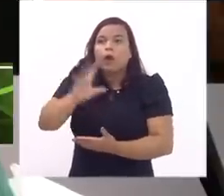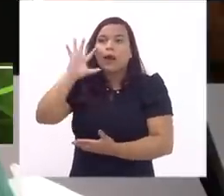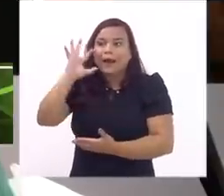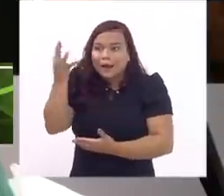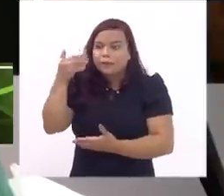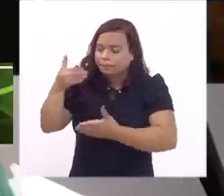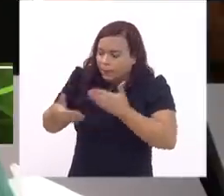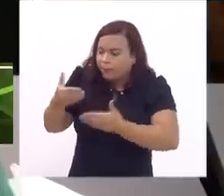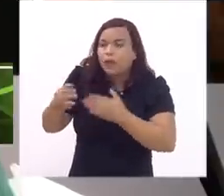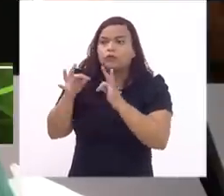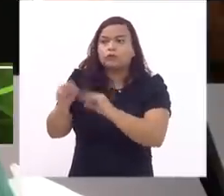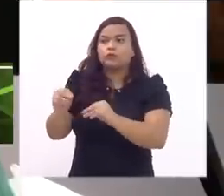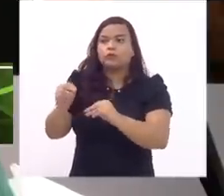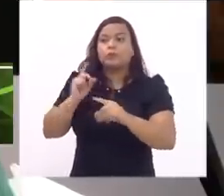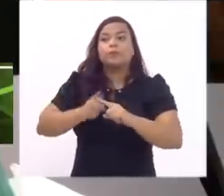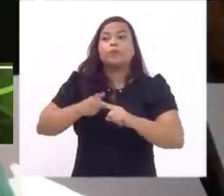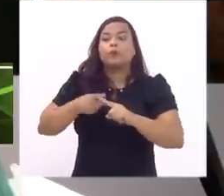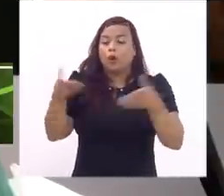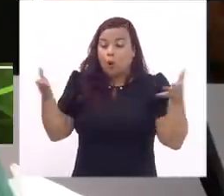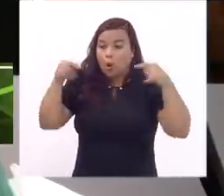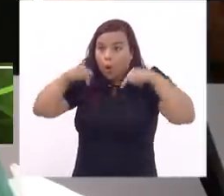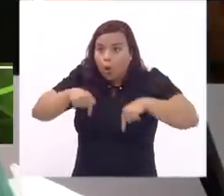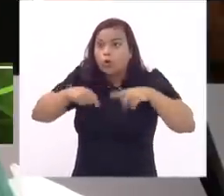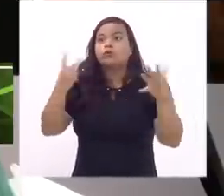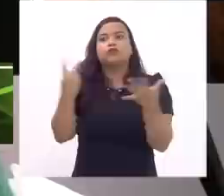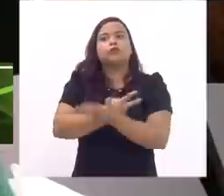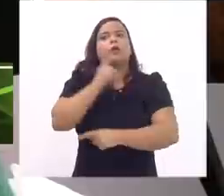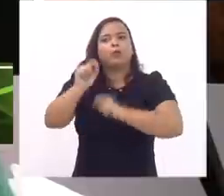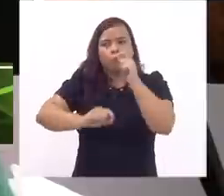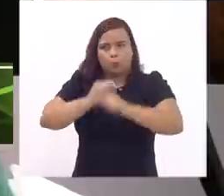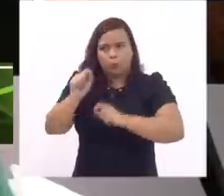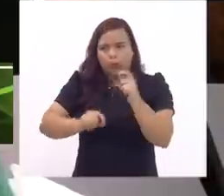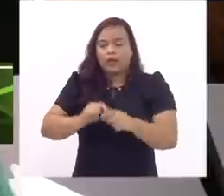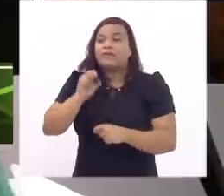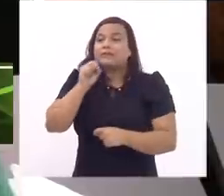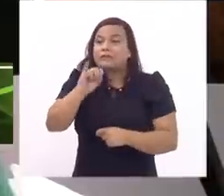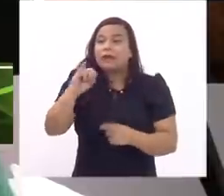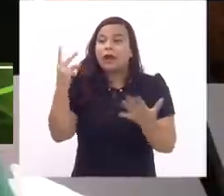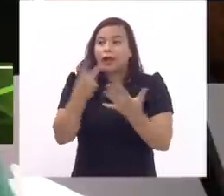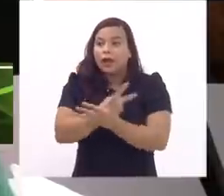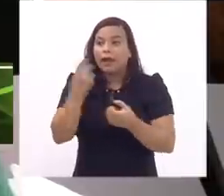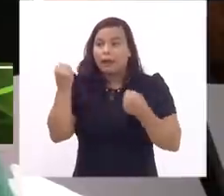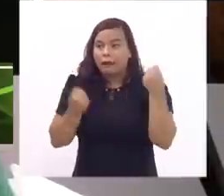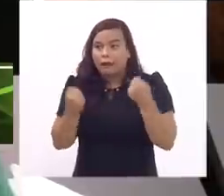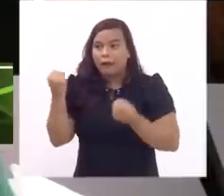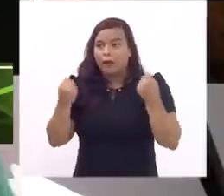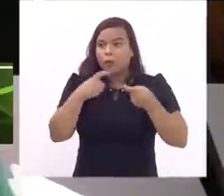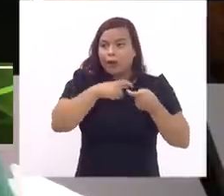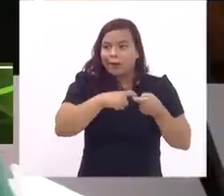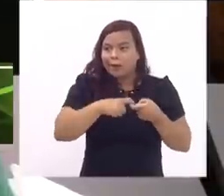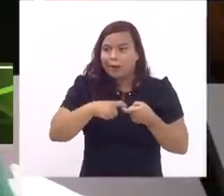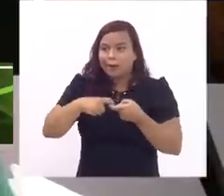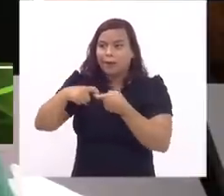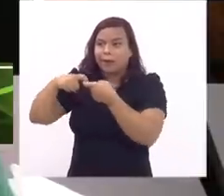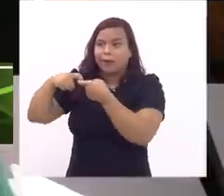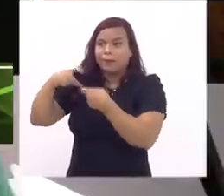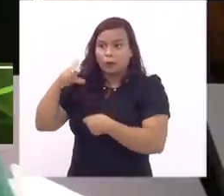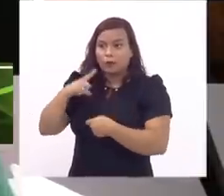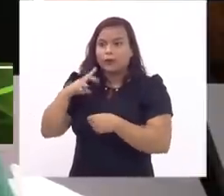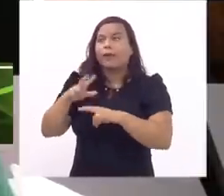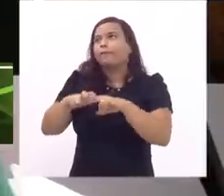necessários. Porque o que acontece hoje? Se um veículo é rebocado por falta